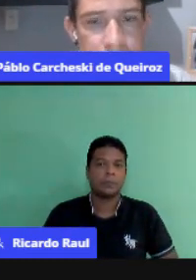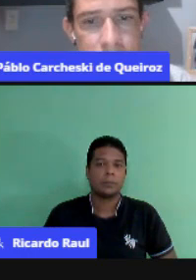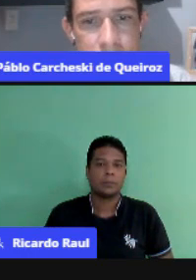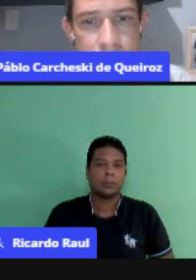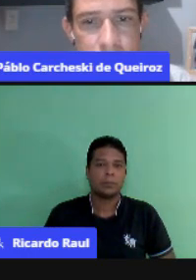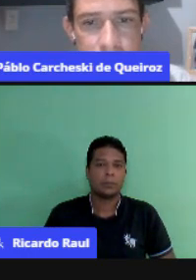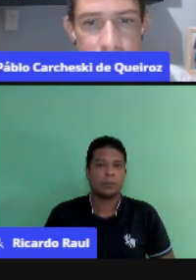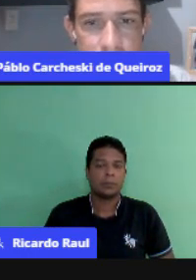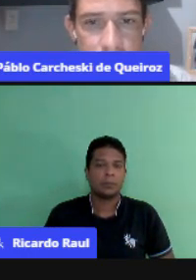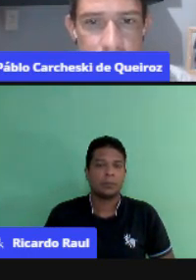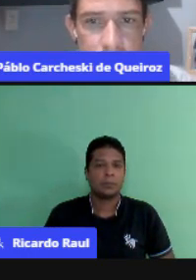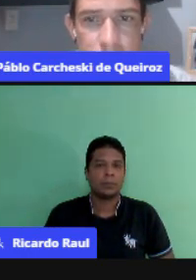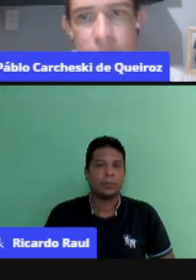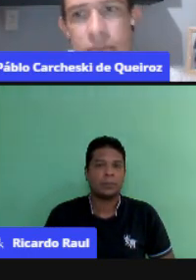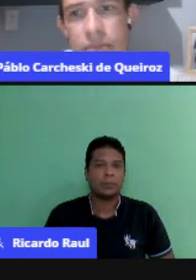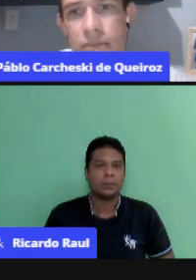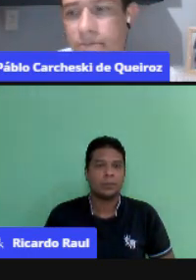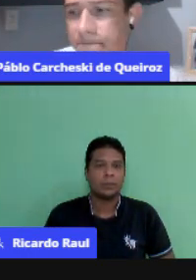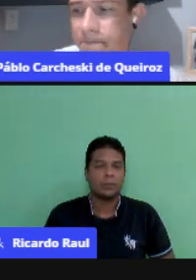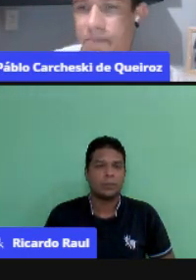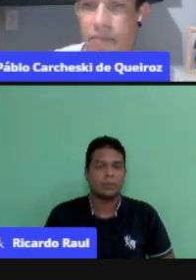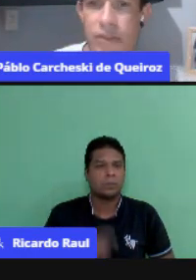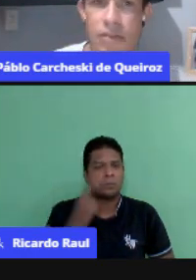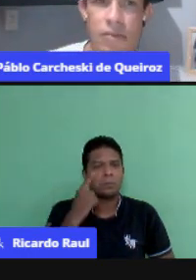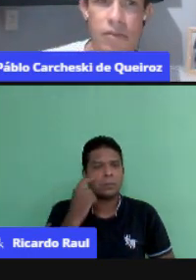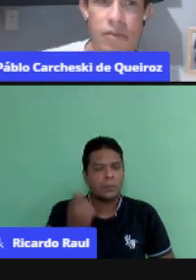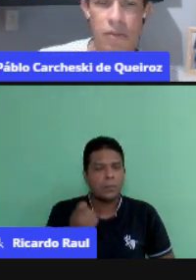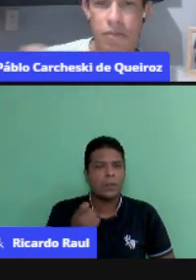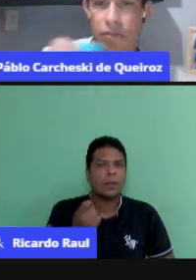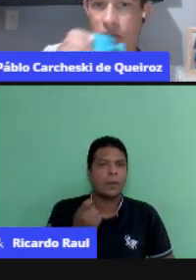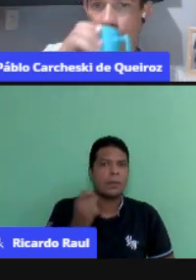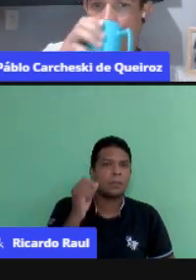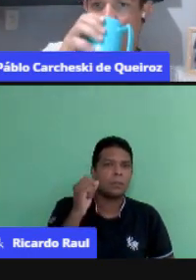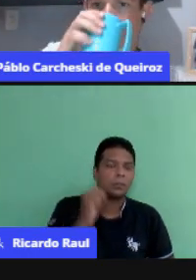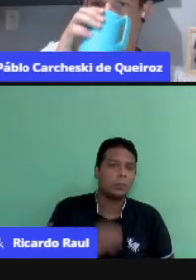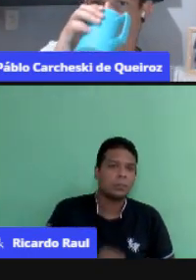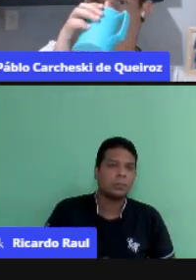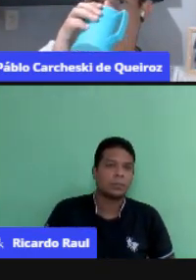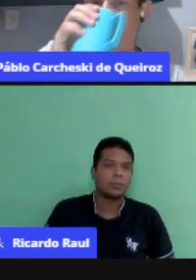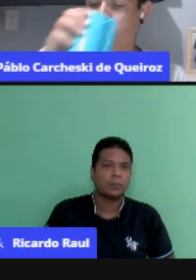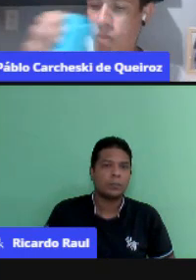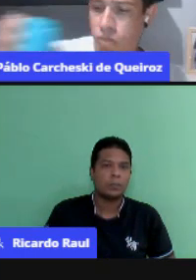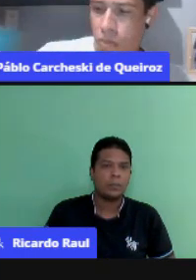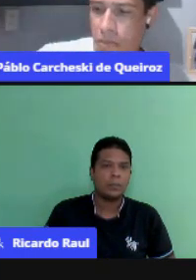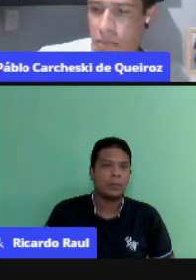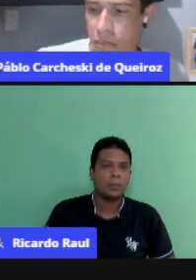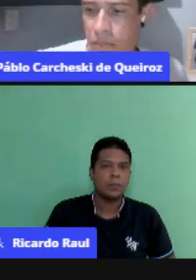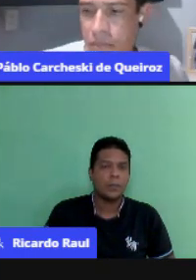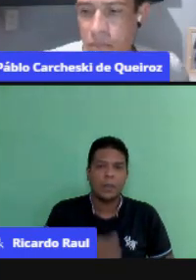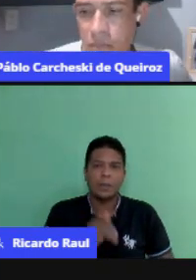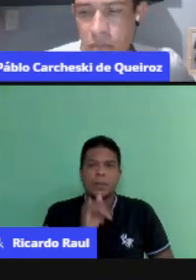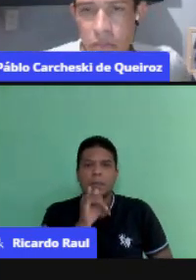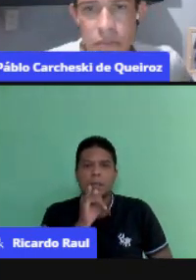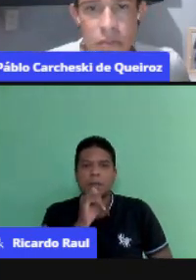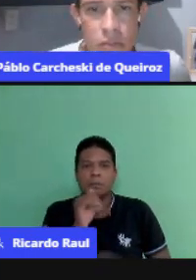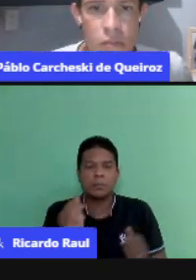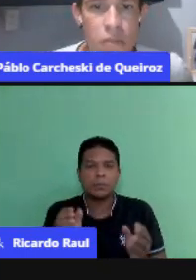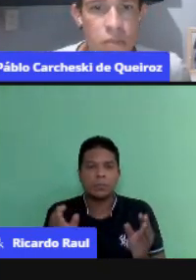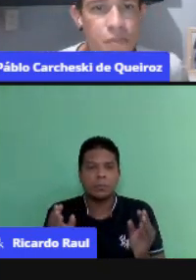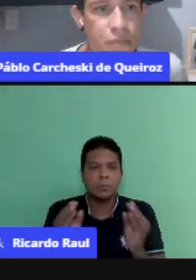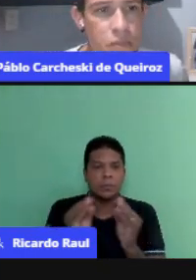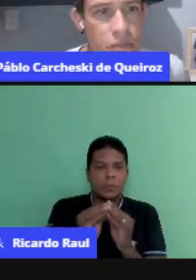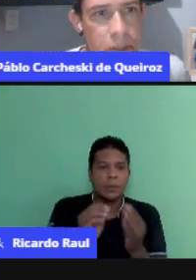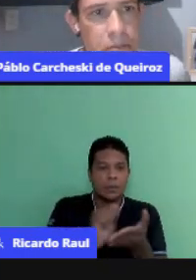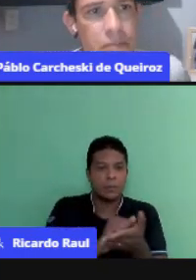Certo, Pablo. E daí acho que interessante essa sua fala, e é interessante também a gente, acho que, exemplificar essa fala com